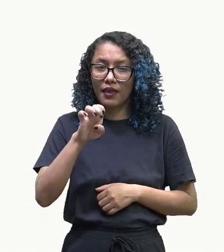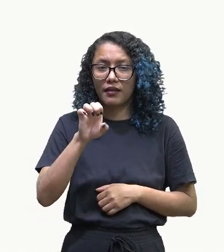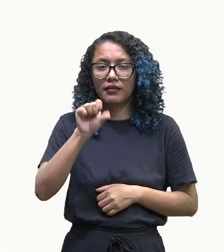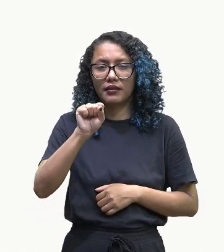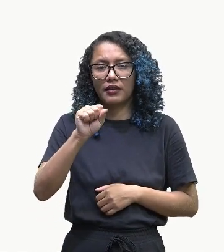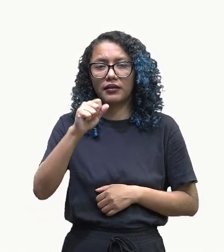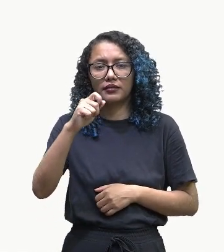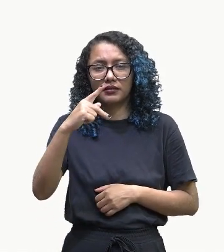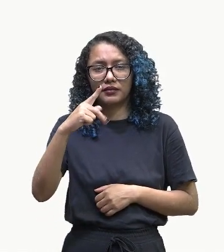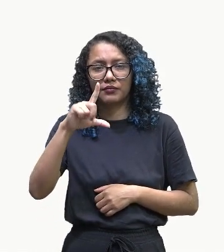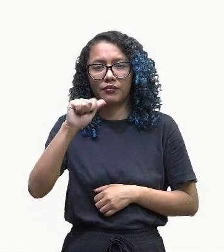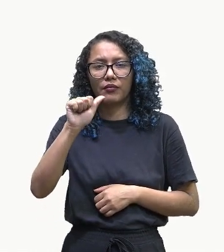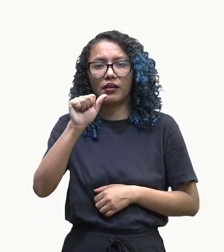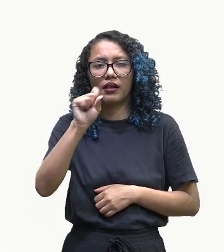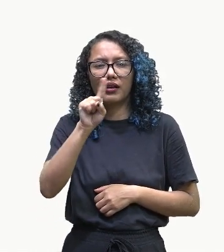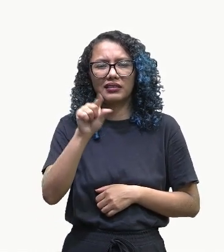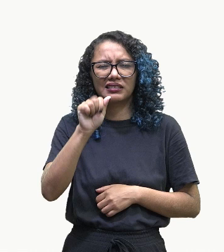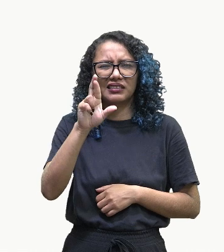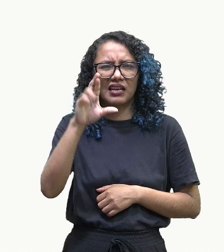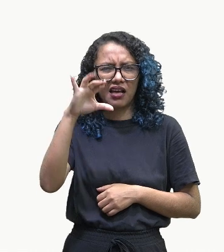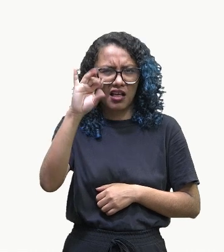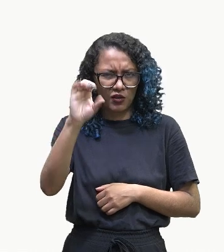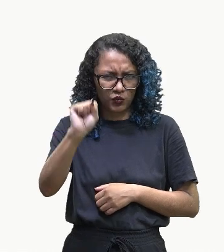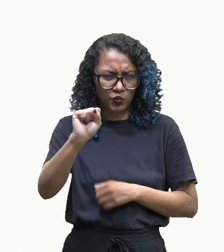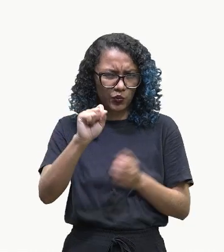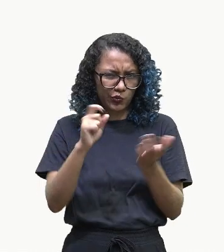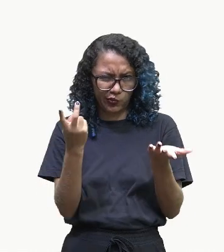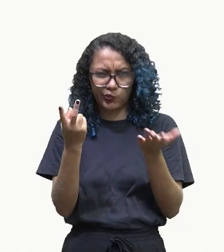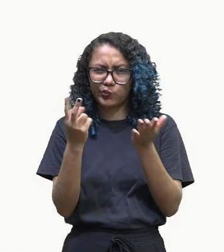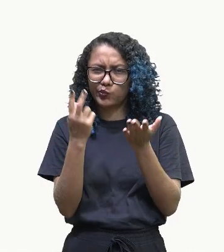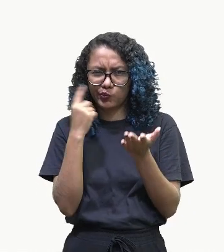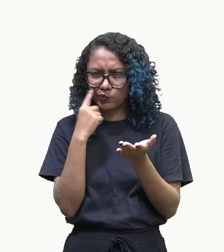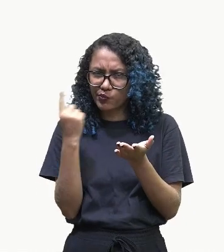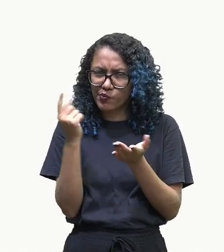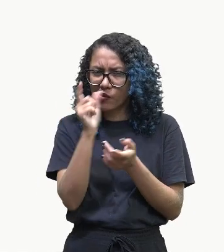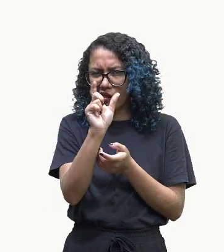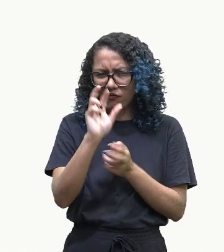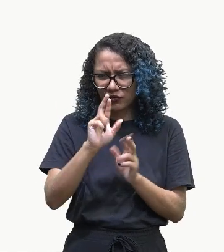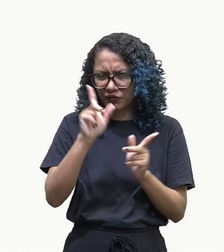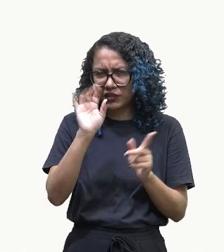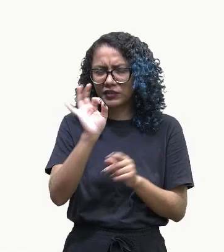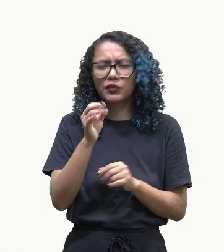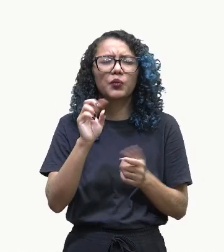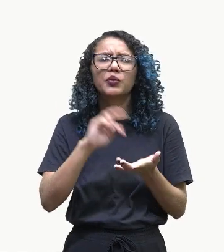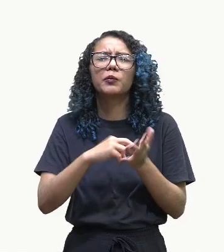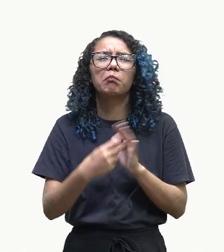desplazar-nos. Que palavrinha diferente, né? Então, o que seria